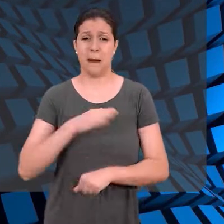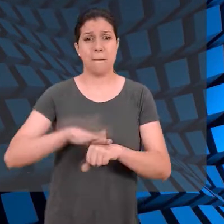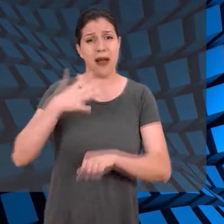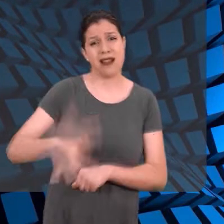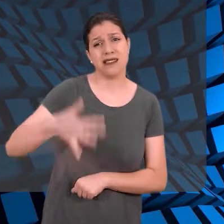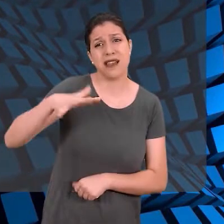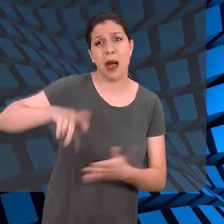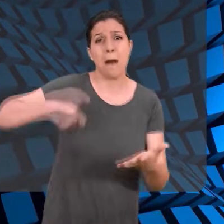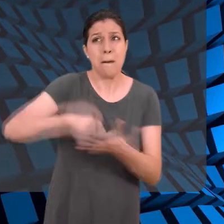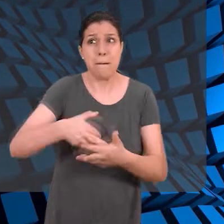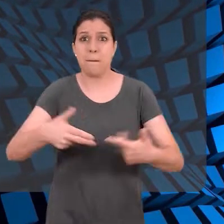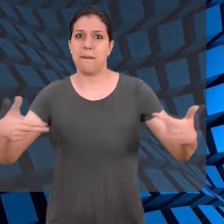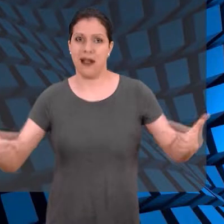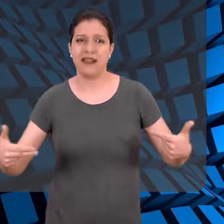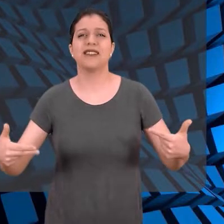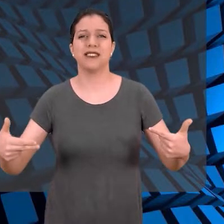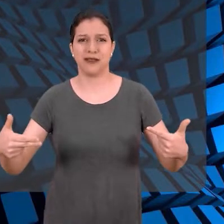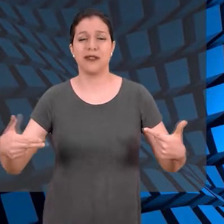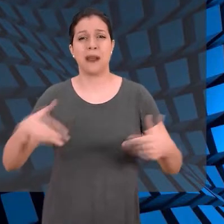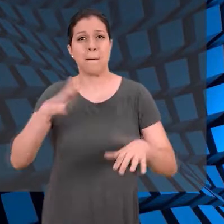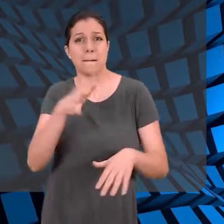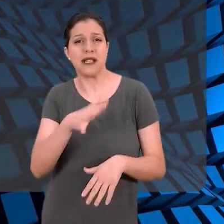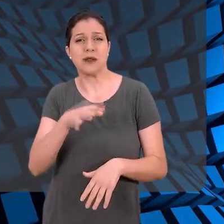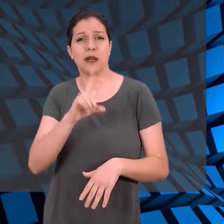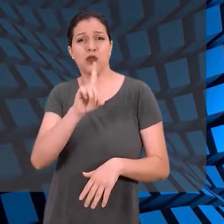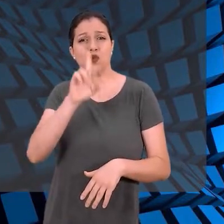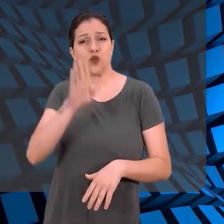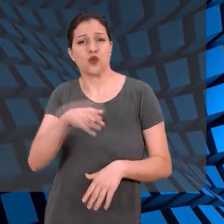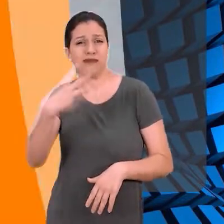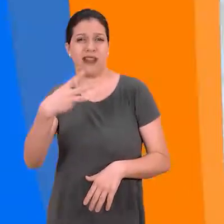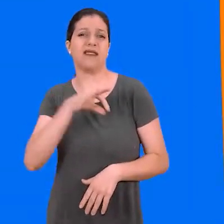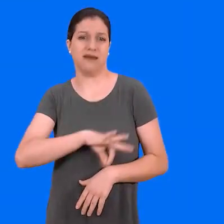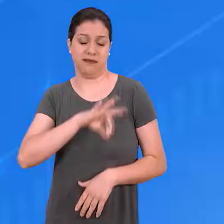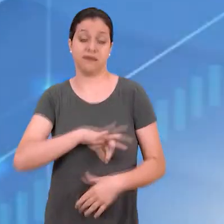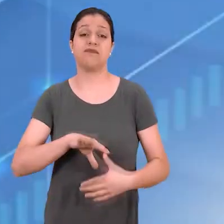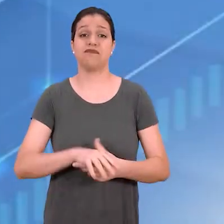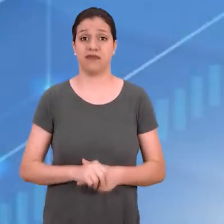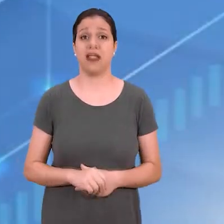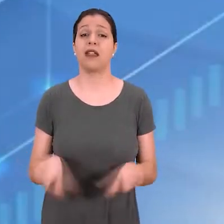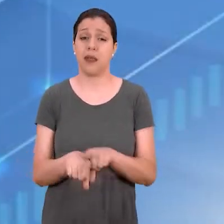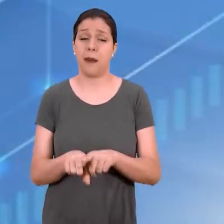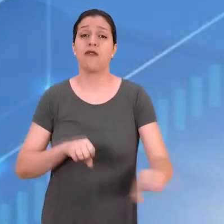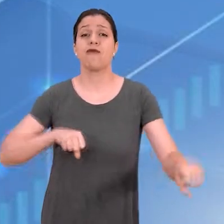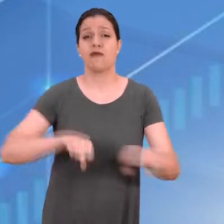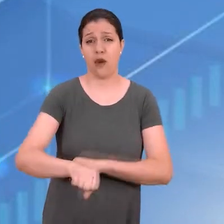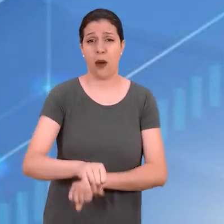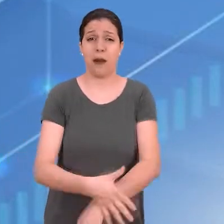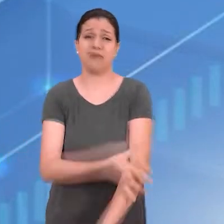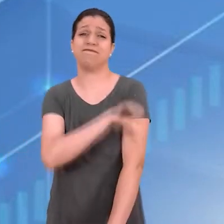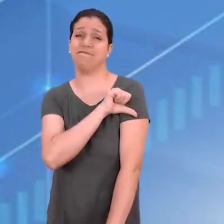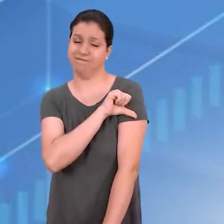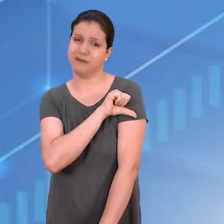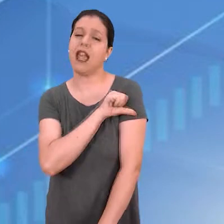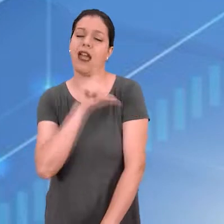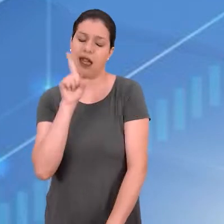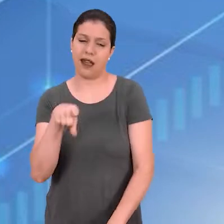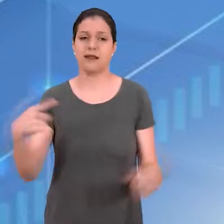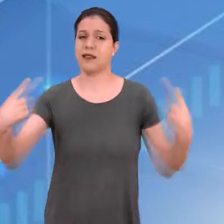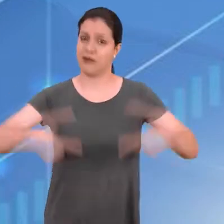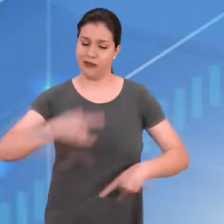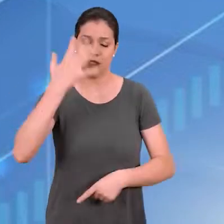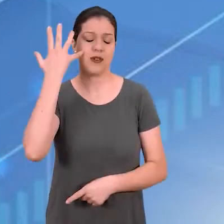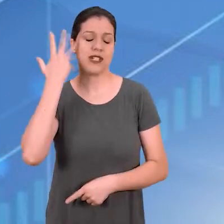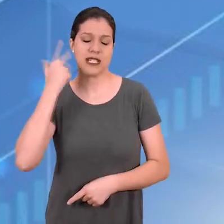vida em cerca de 1/3 da renda, em média. Completar a escola primária também é um desafio maior para crianças